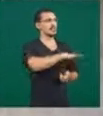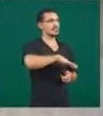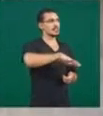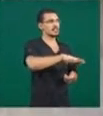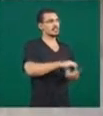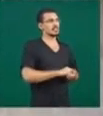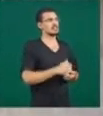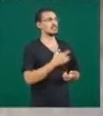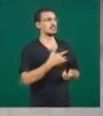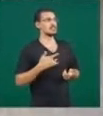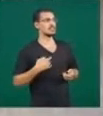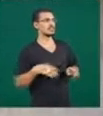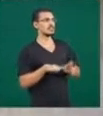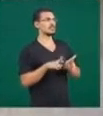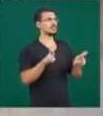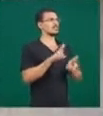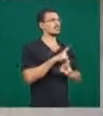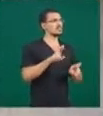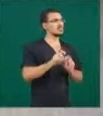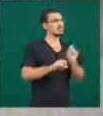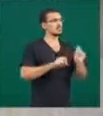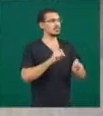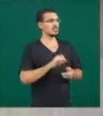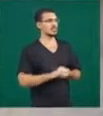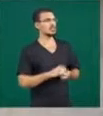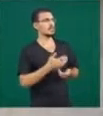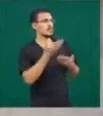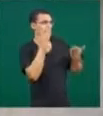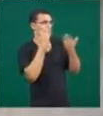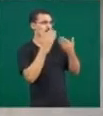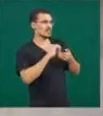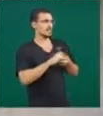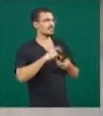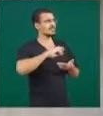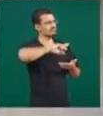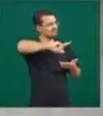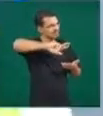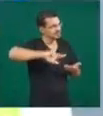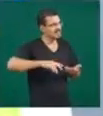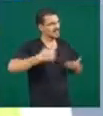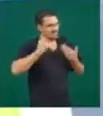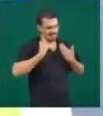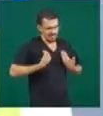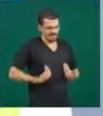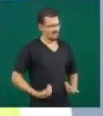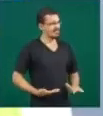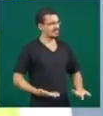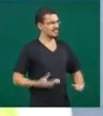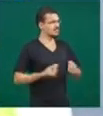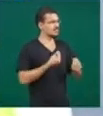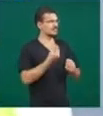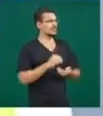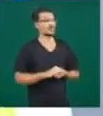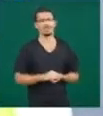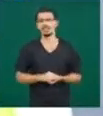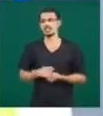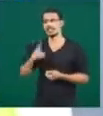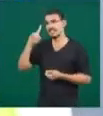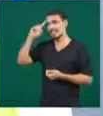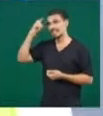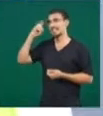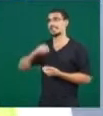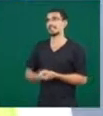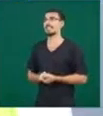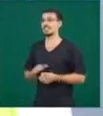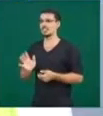tudo bem, ligada à questão mais emocional, mais psicológica, mas que envolve tudo, não é mesmo, Alessandra? É uma ideia que já vem há 4 anos, é a